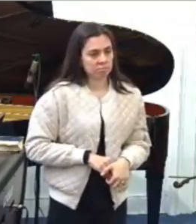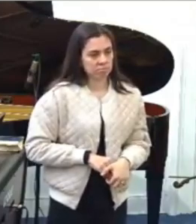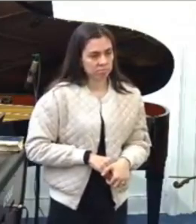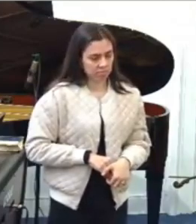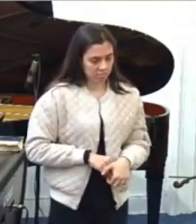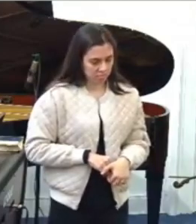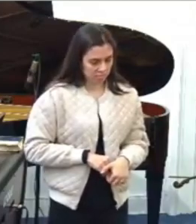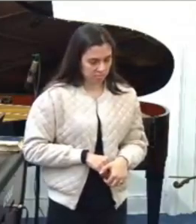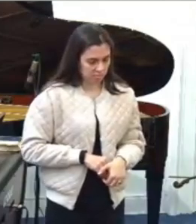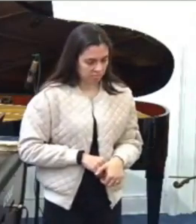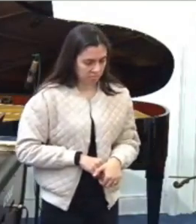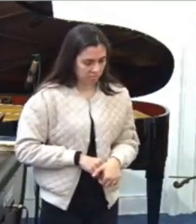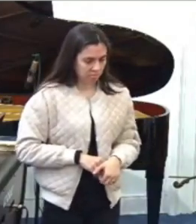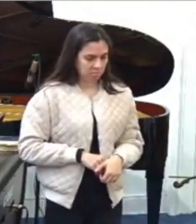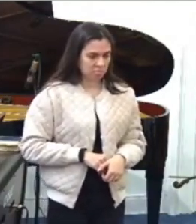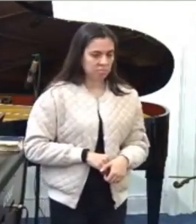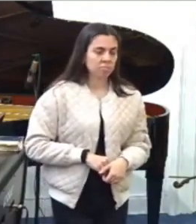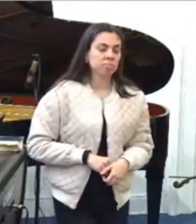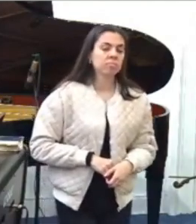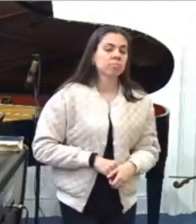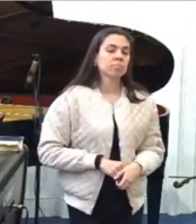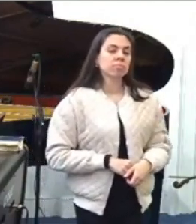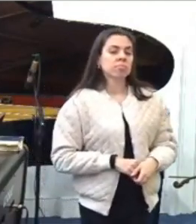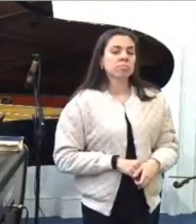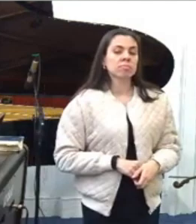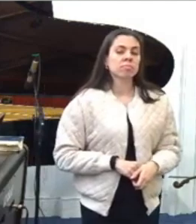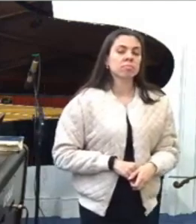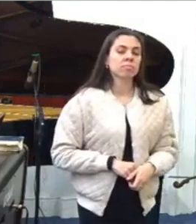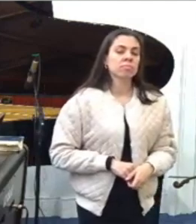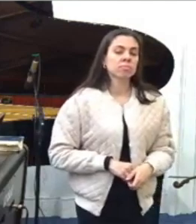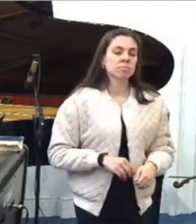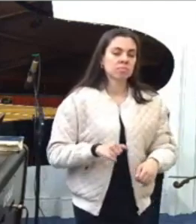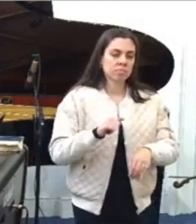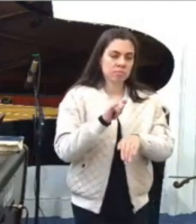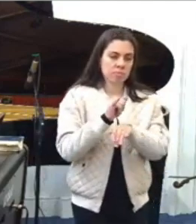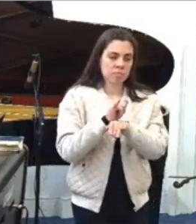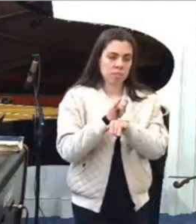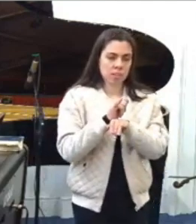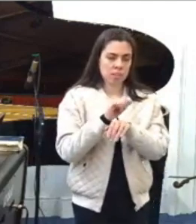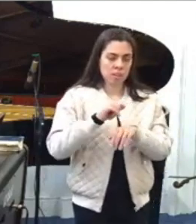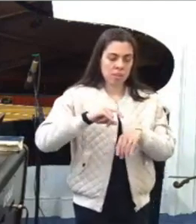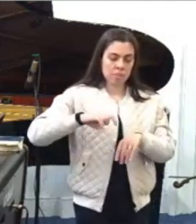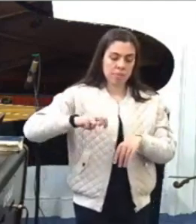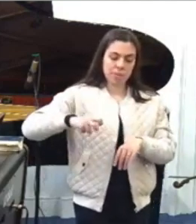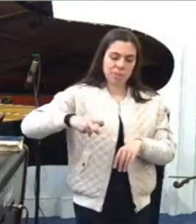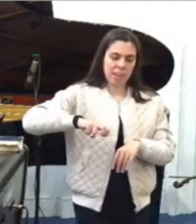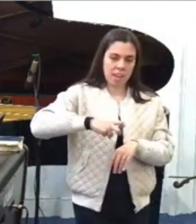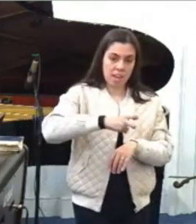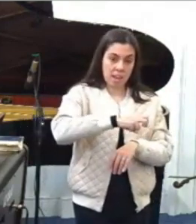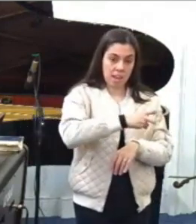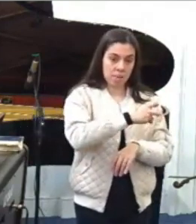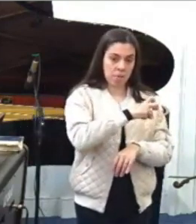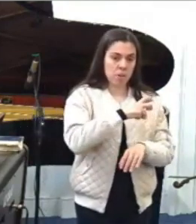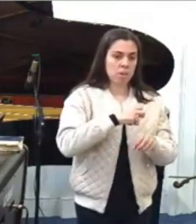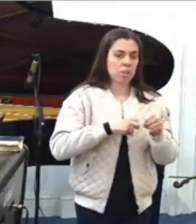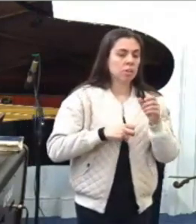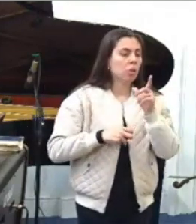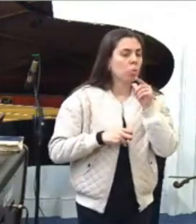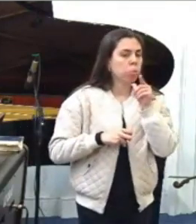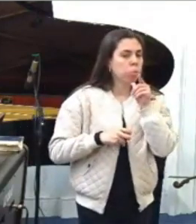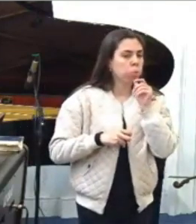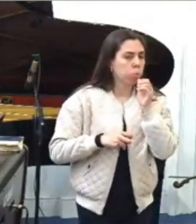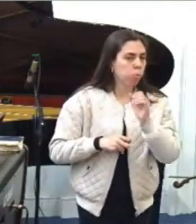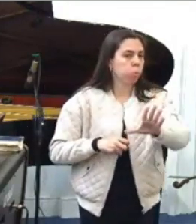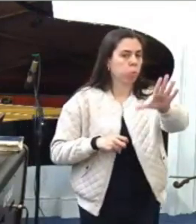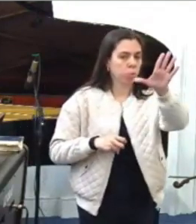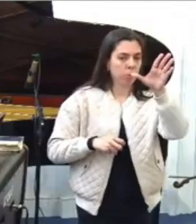A imagem de um rio saindo da boca da serpente é a imagem de uma arma. Dentro do livro de Apocalipse, sempre que algo sai da boca de